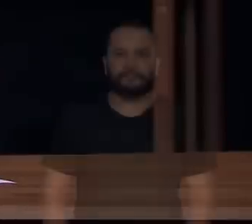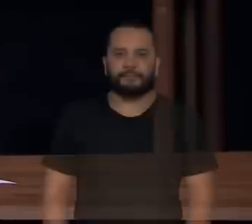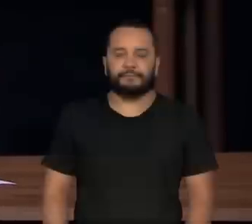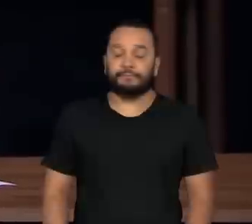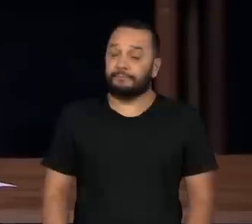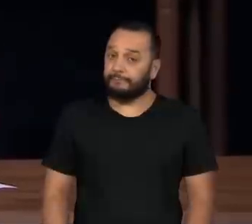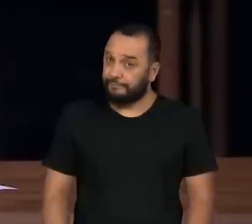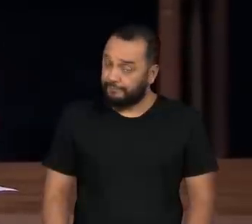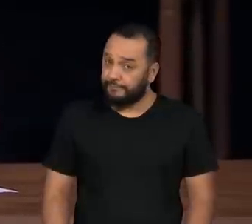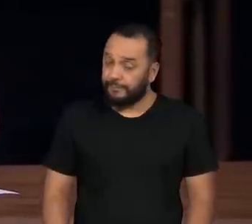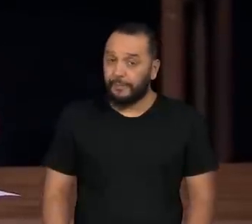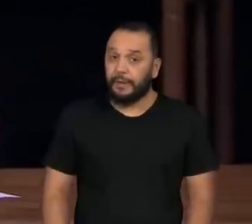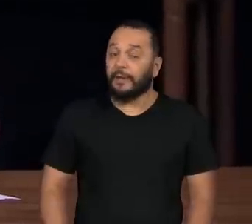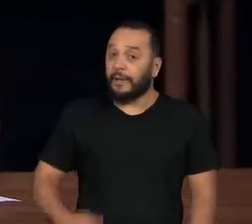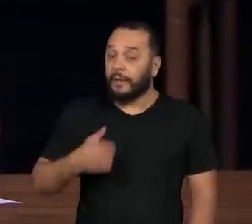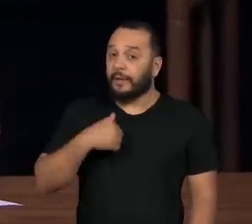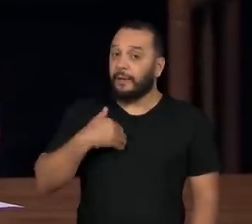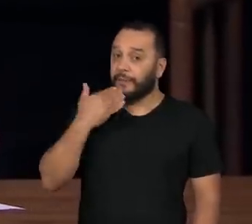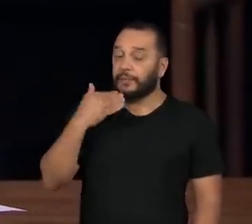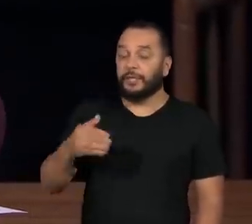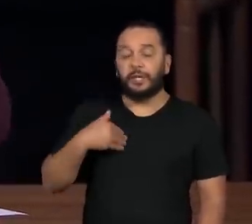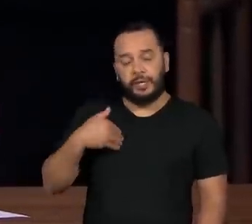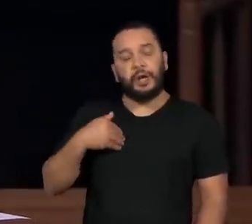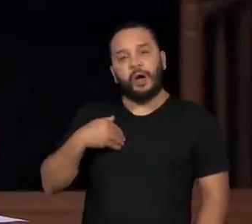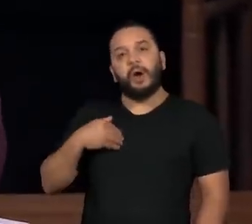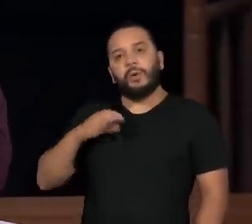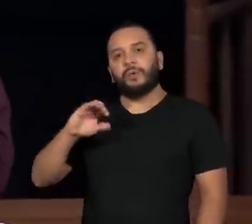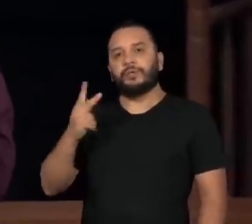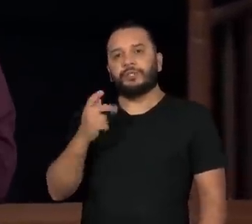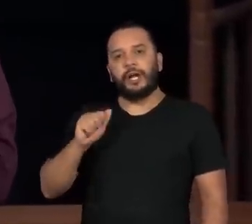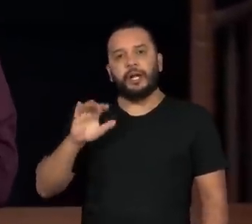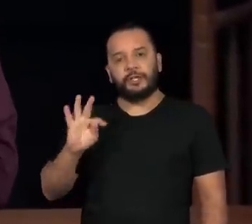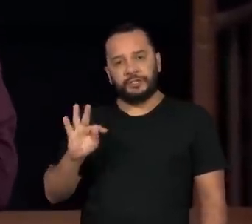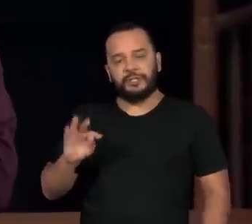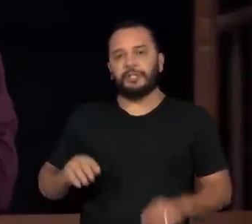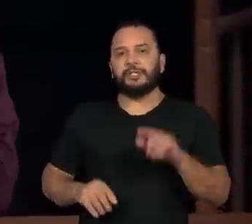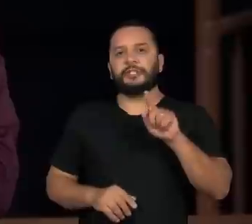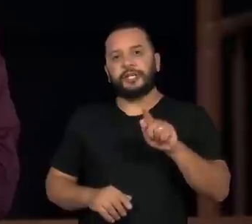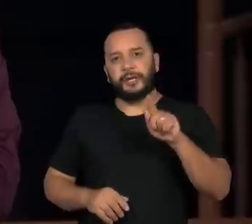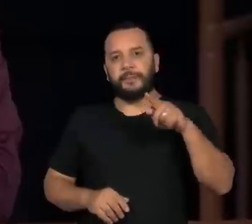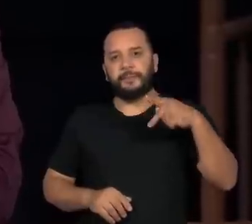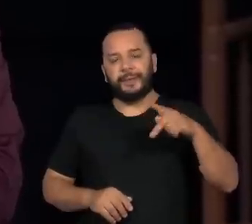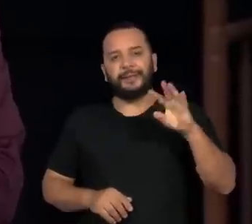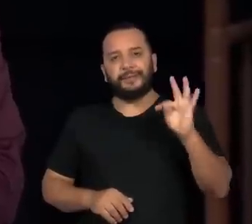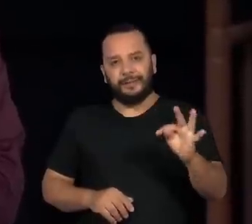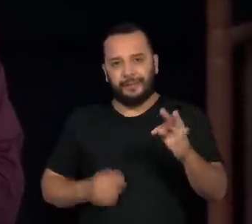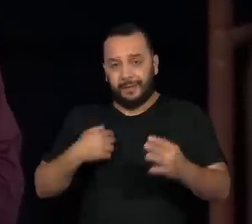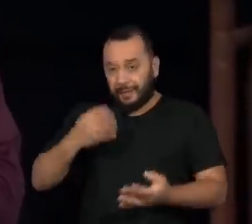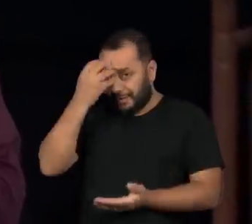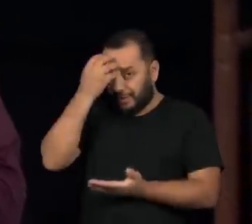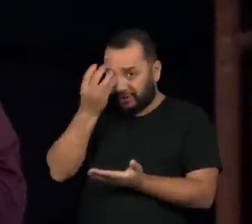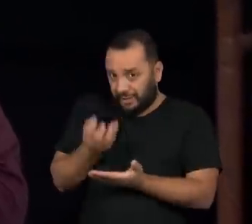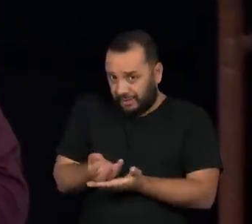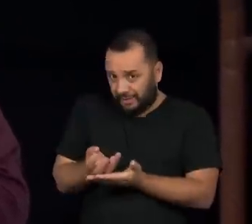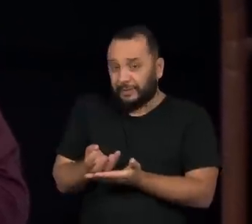eu pedi ao chat GPT a inteligência artificial que anda famosa por aí para escrever abertura desse bloco sobre virtudes